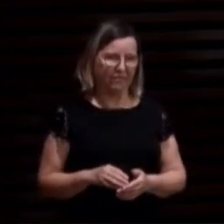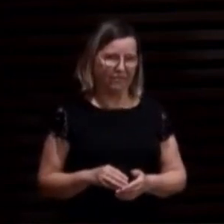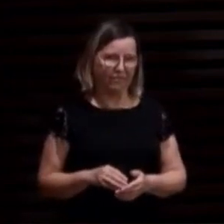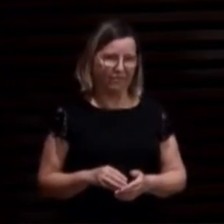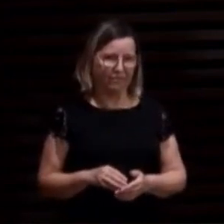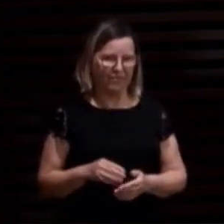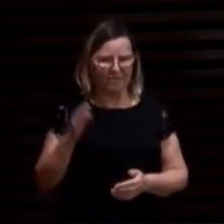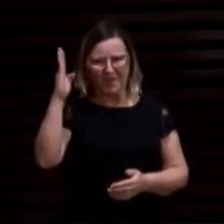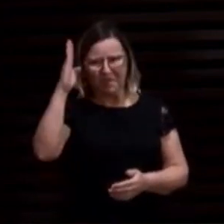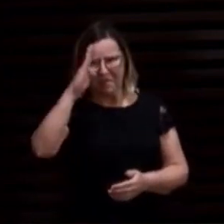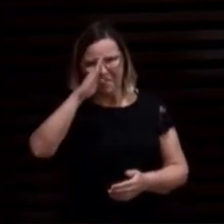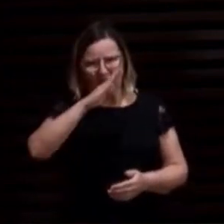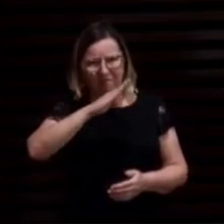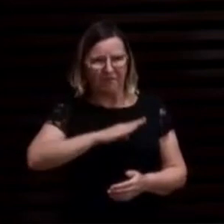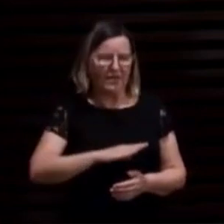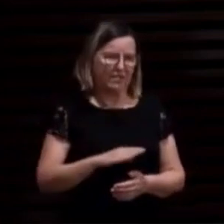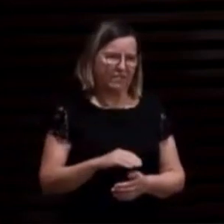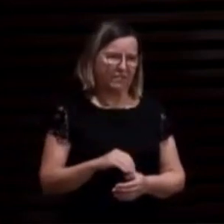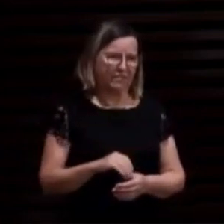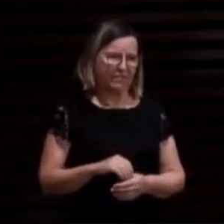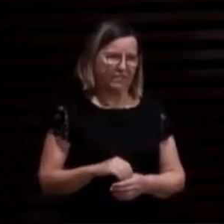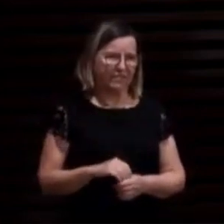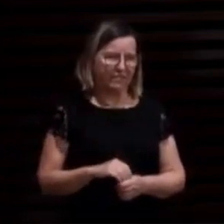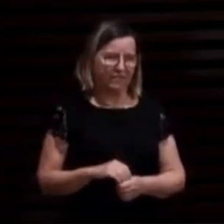tão maldosa?